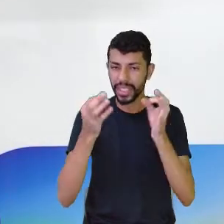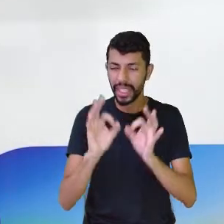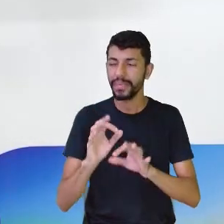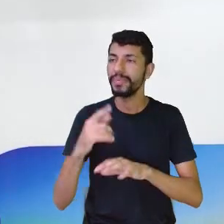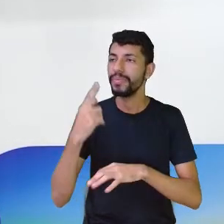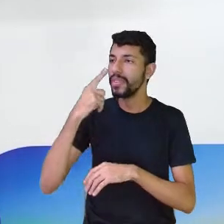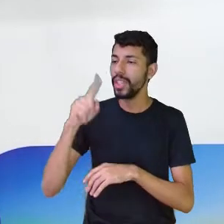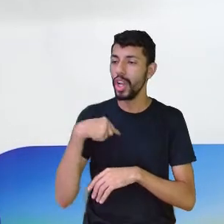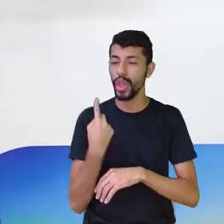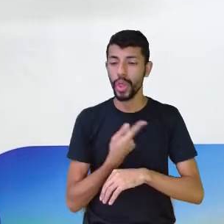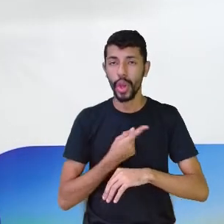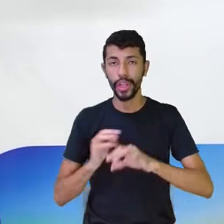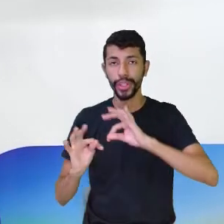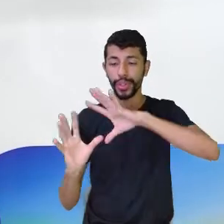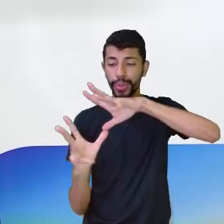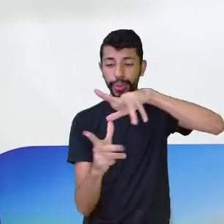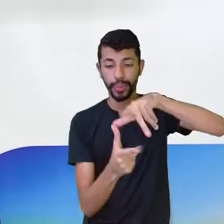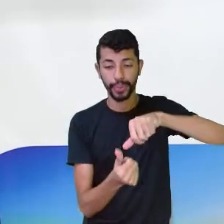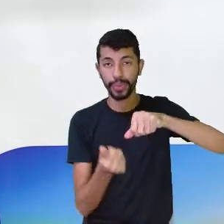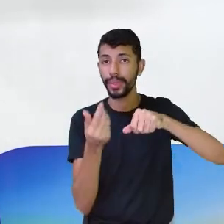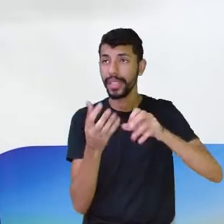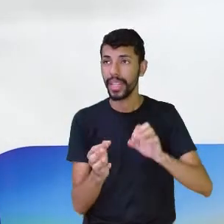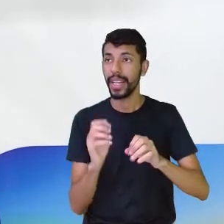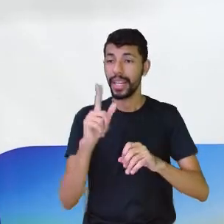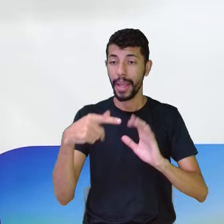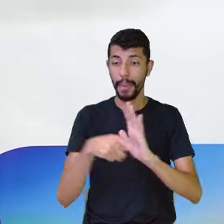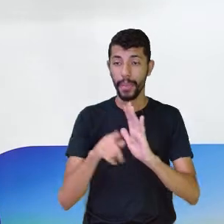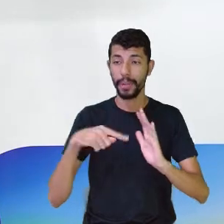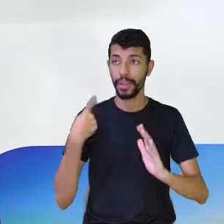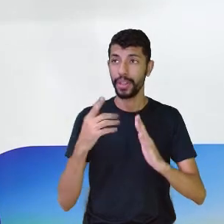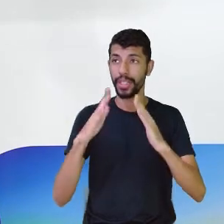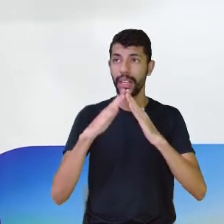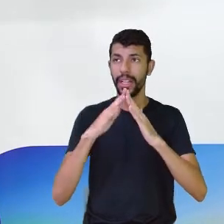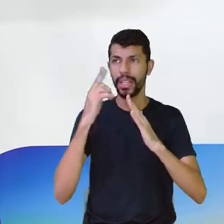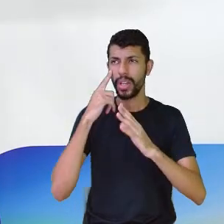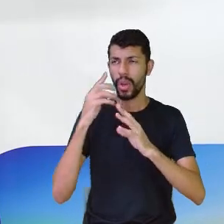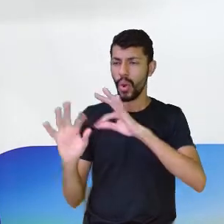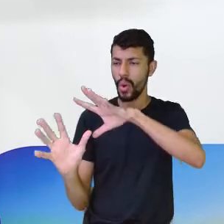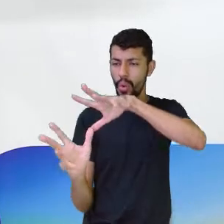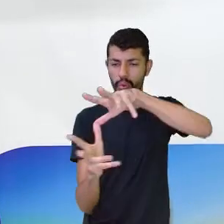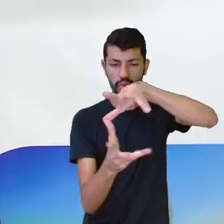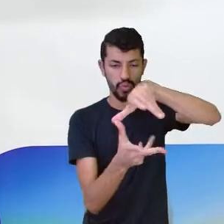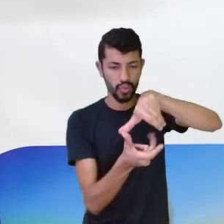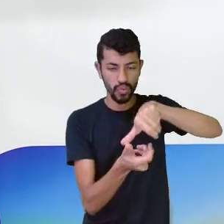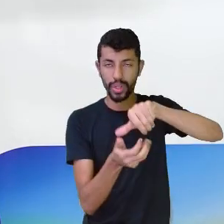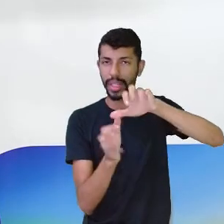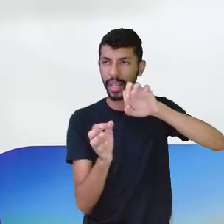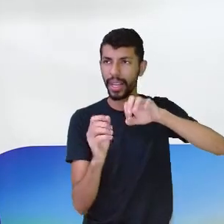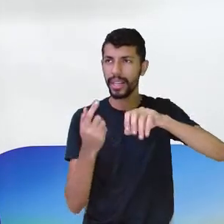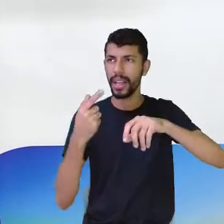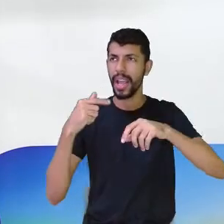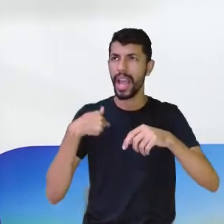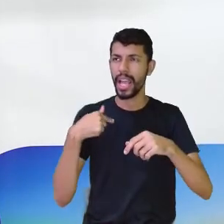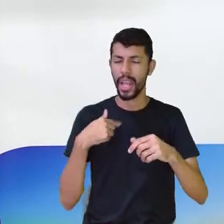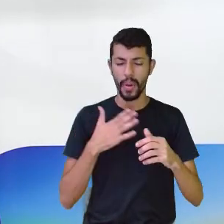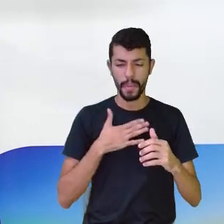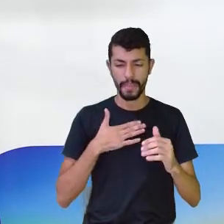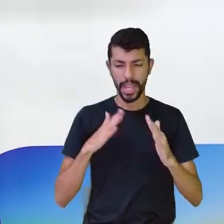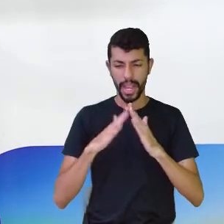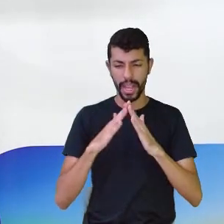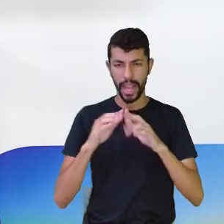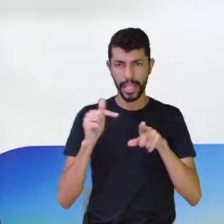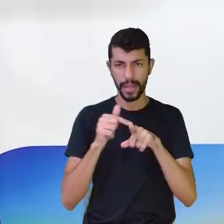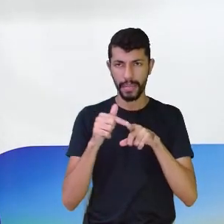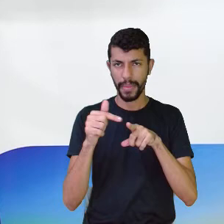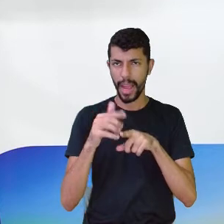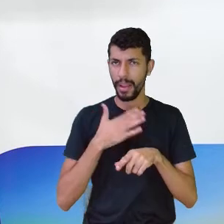planeta Terra, nossa casa. Imagina se eu transformo agora. Vamos, planeta Terra saiu, mas aí eu estou na minha casa, no meu